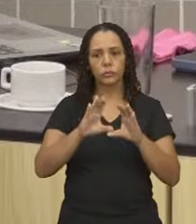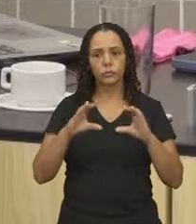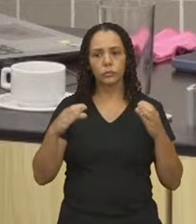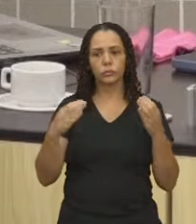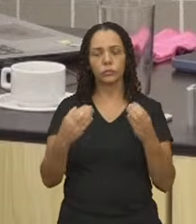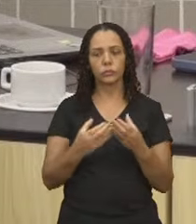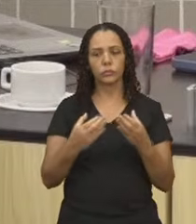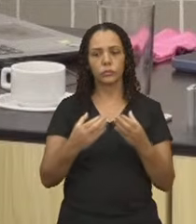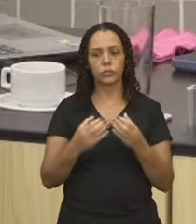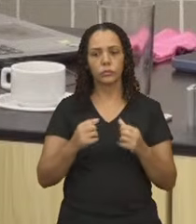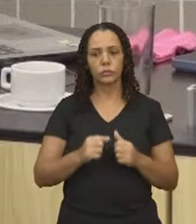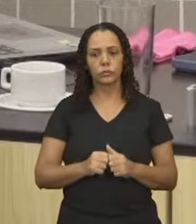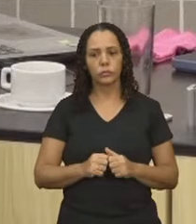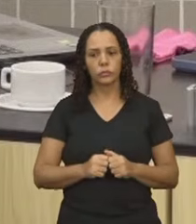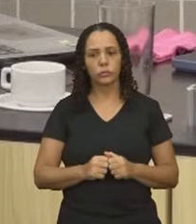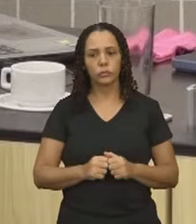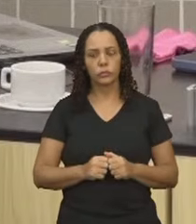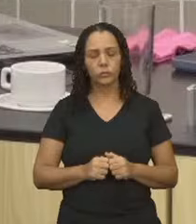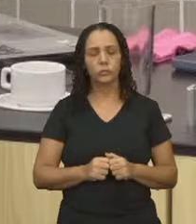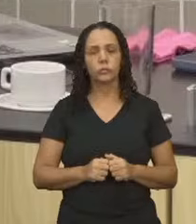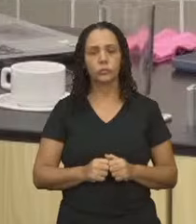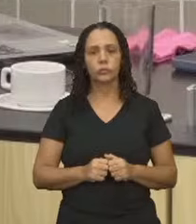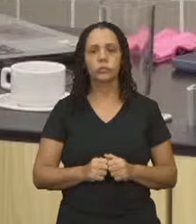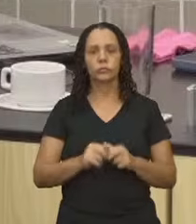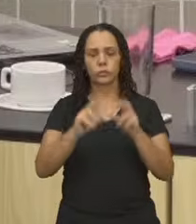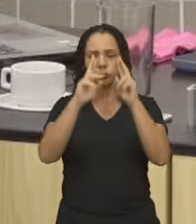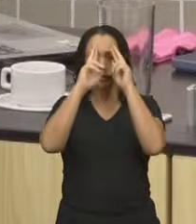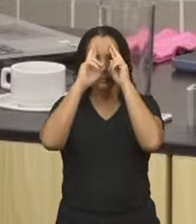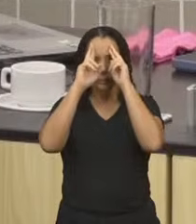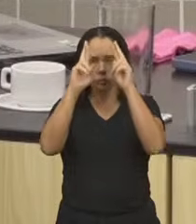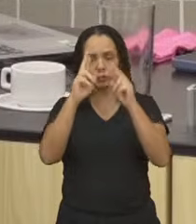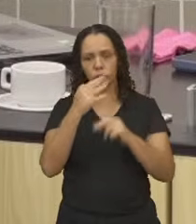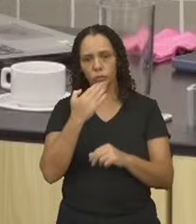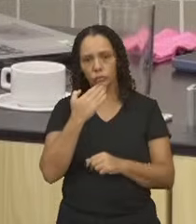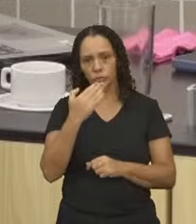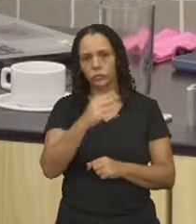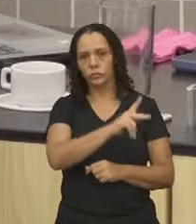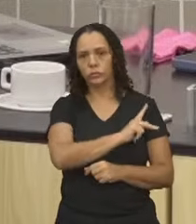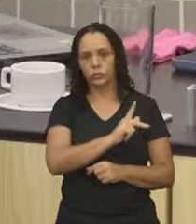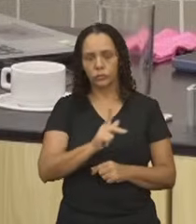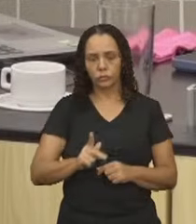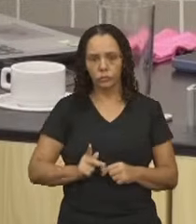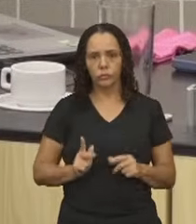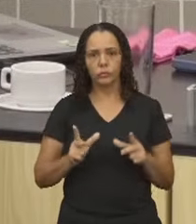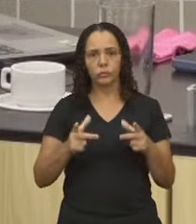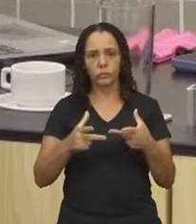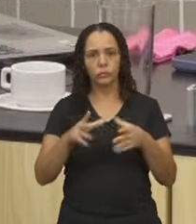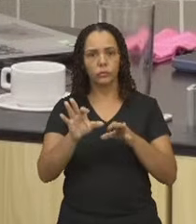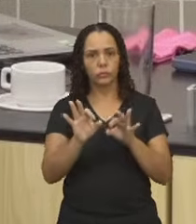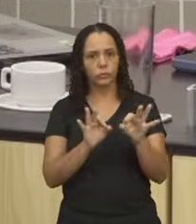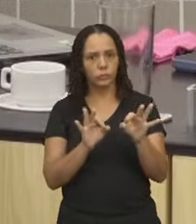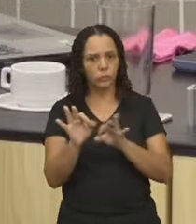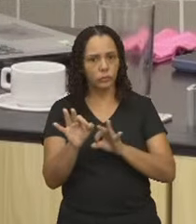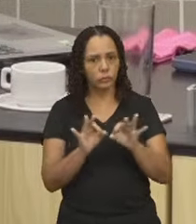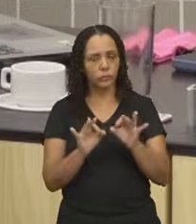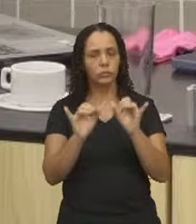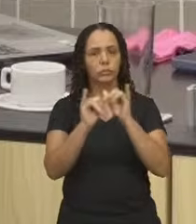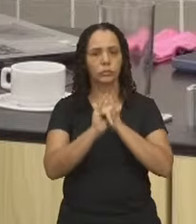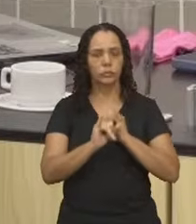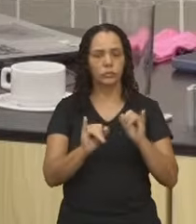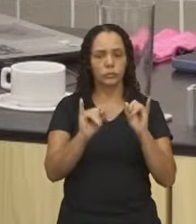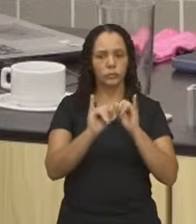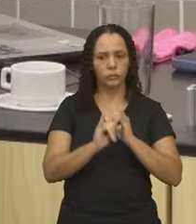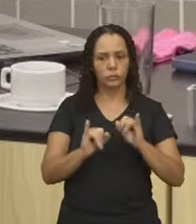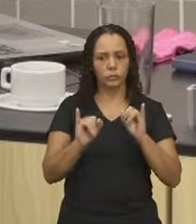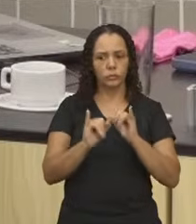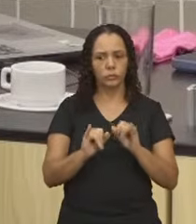comunidades atendidas. Feito esse registro, respeitosamente, requeremos à presidência desta Casa que sejam adotadas as providências habituais para a divulgação da